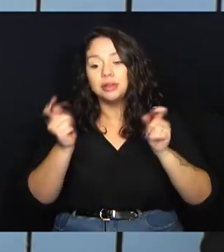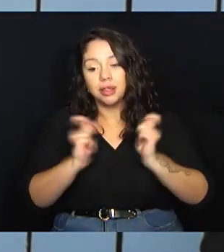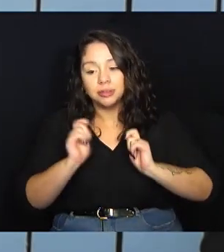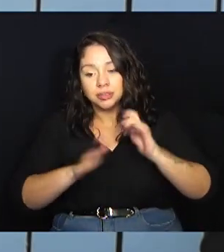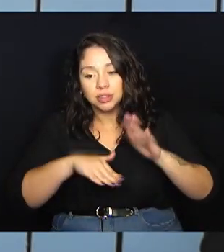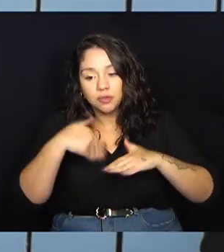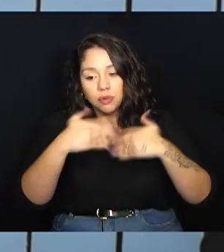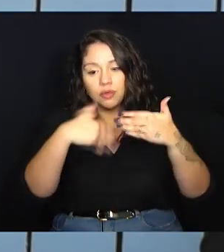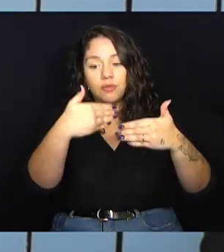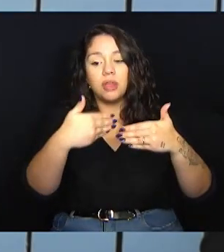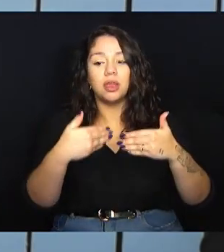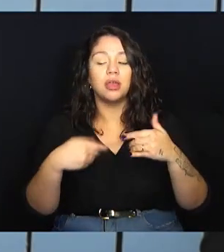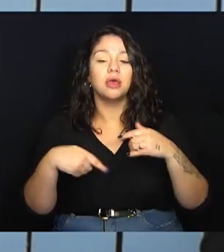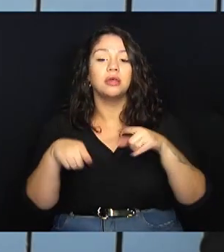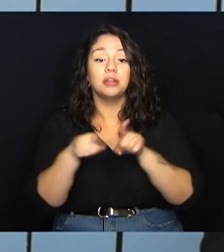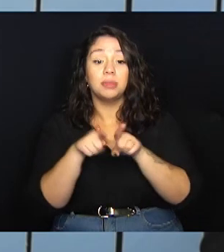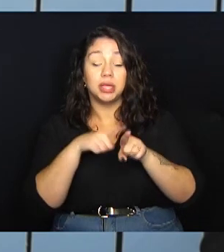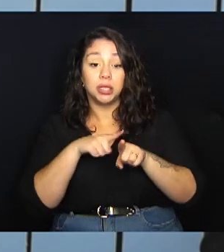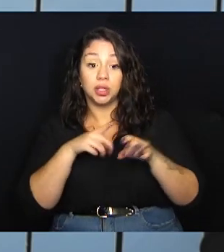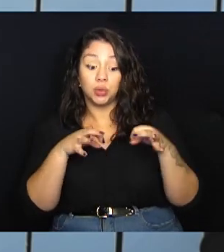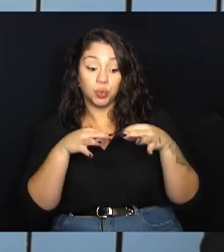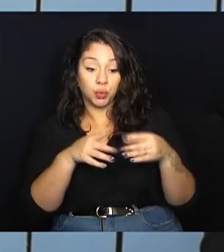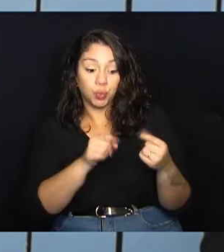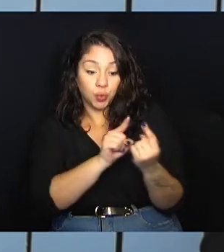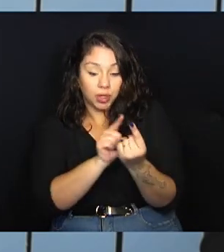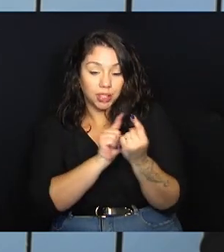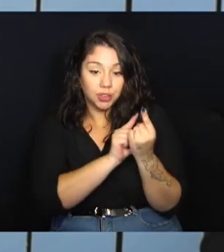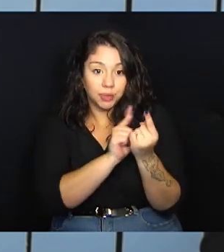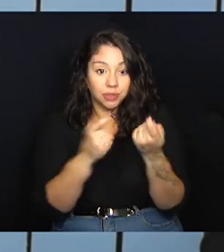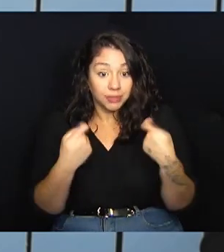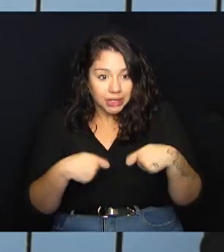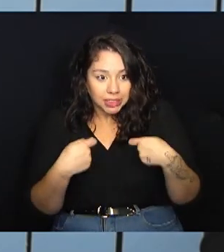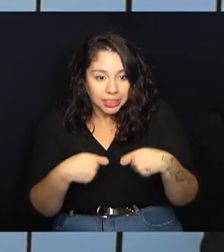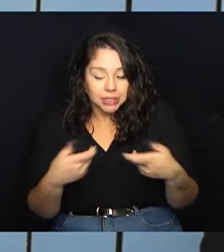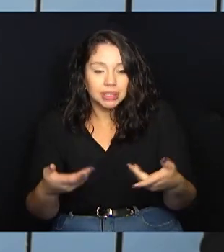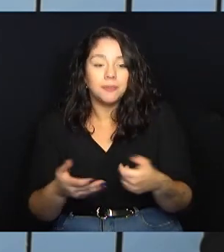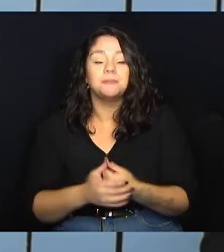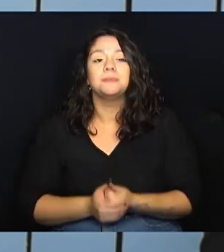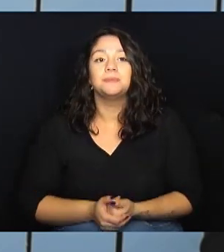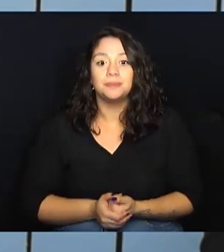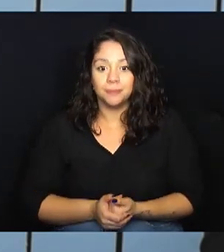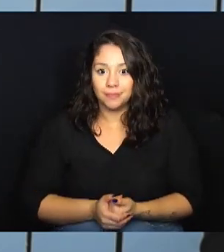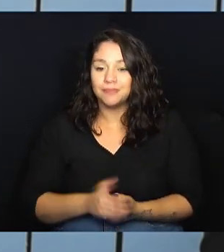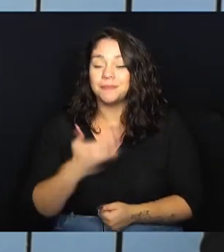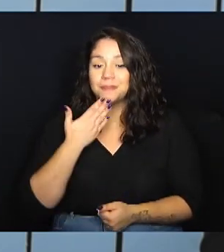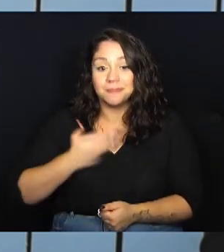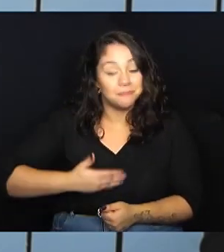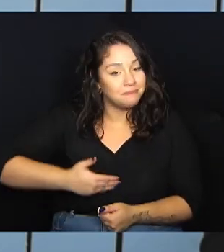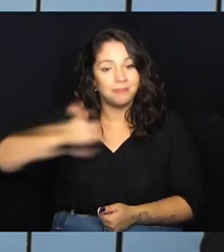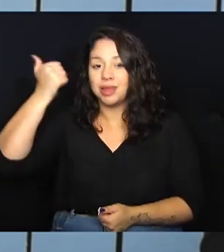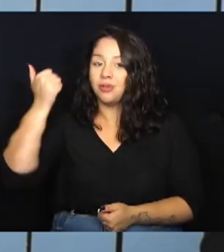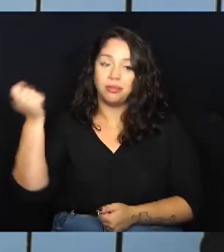desenvolver, poder ter todos os atendimentos que ela precisa, né? É muito melhor do que a